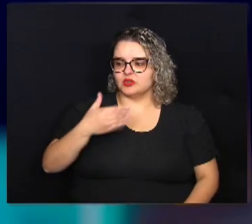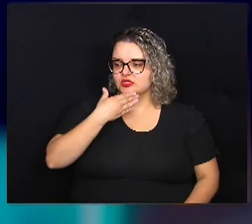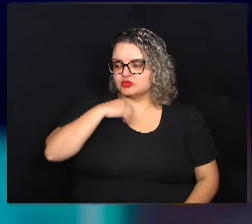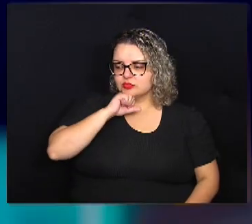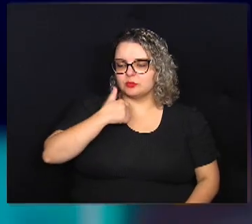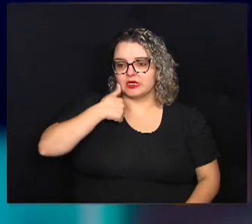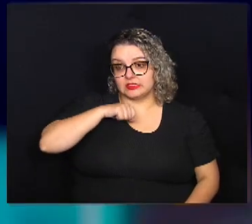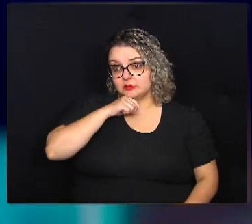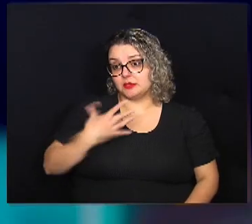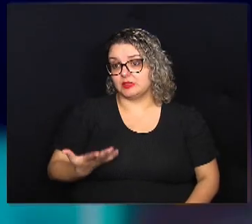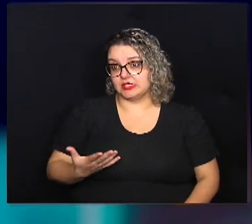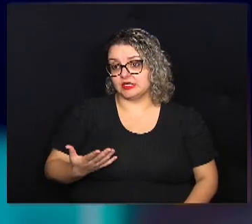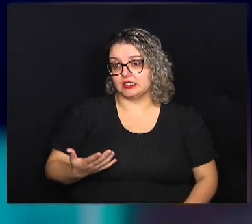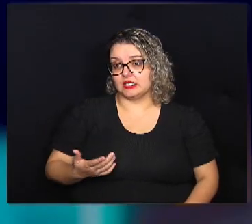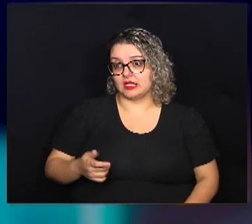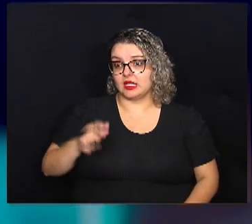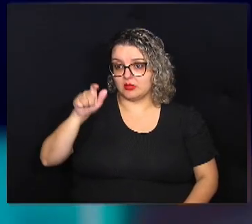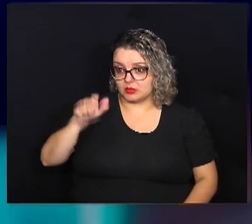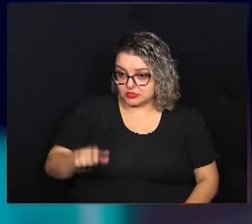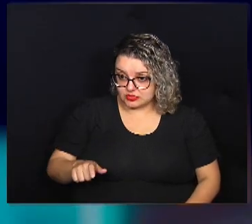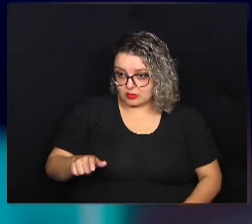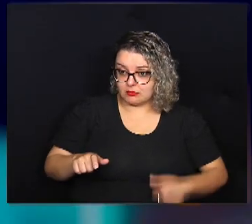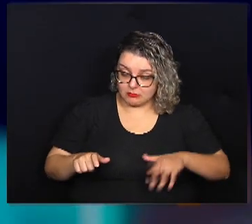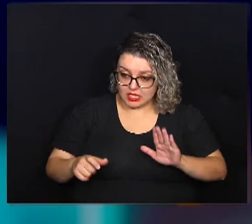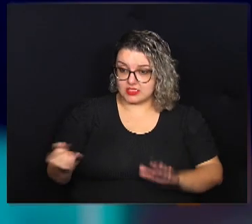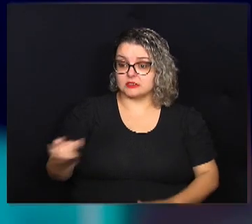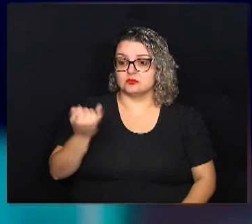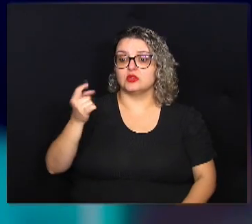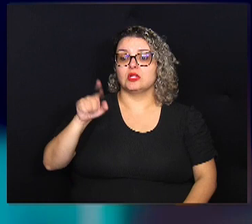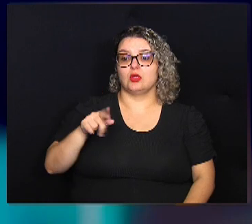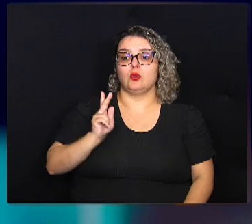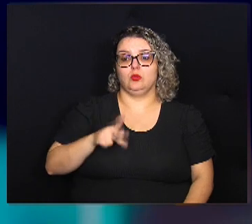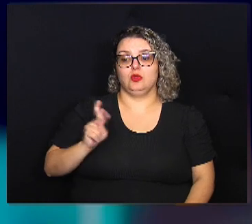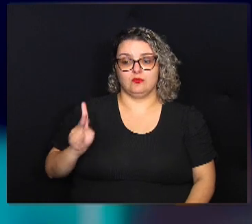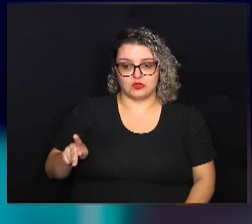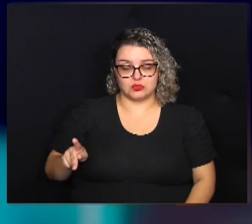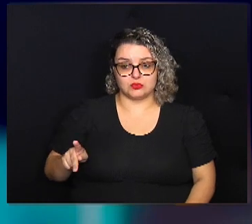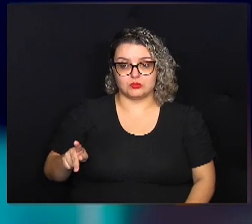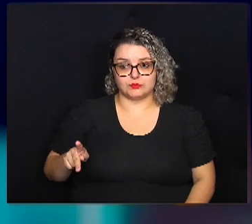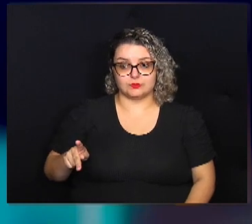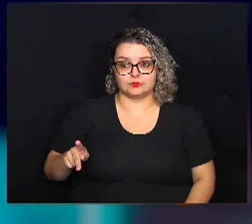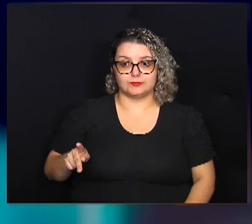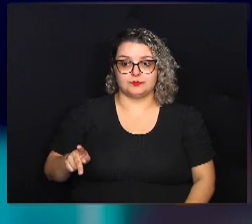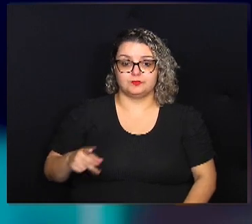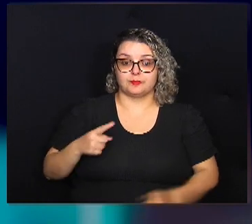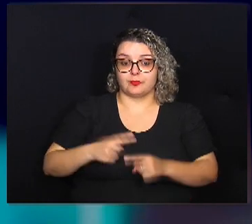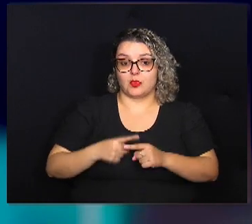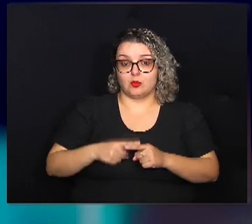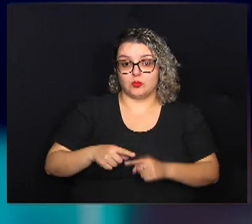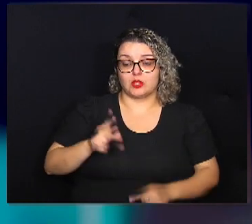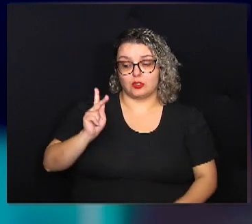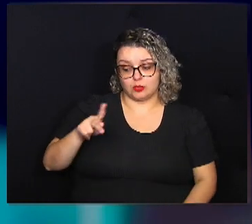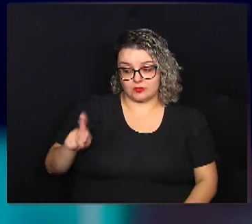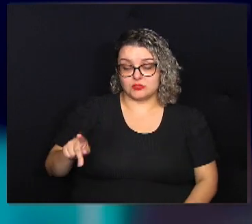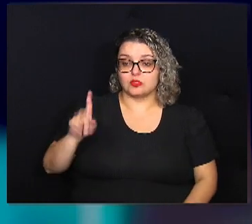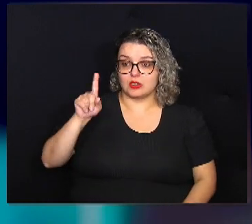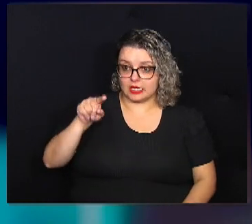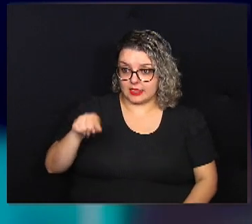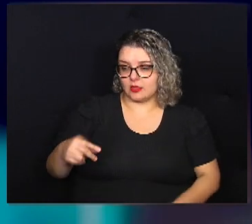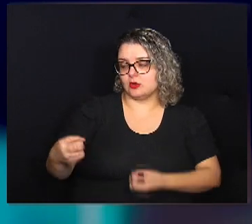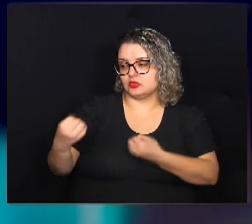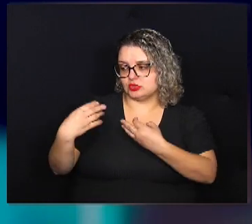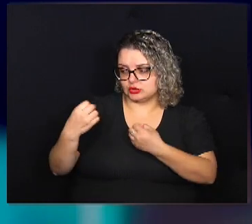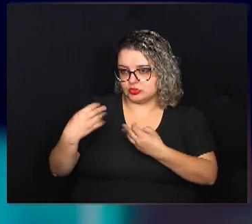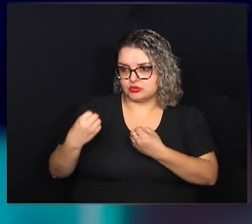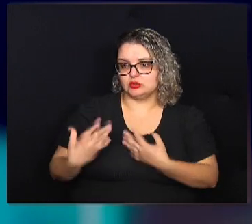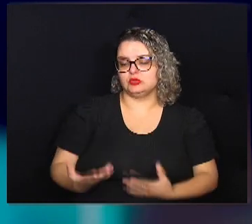mãe, as pessoas mais importantes da nossa vida é o nosso professor. Porque, afinal de contas,